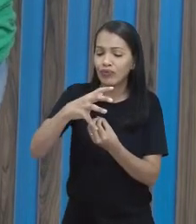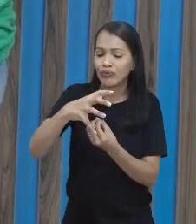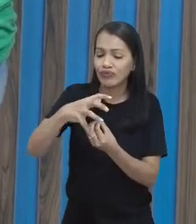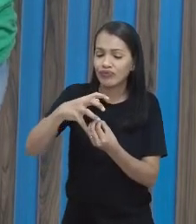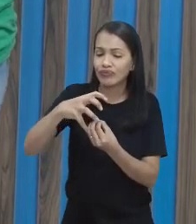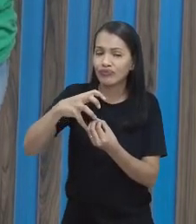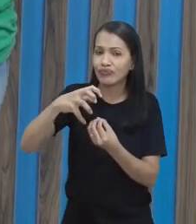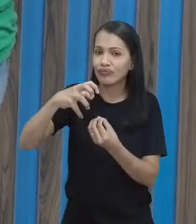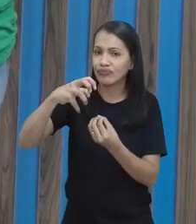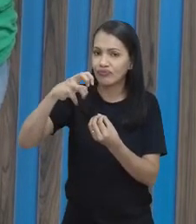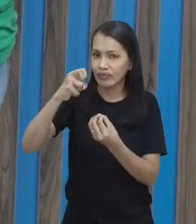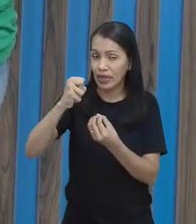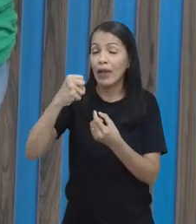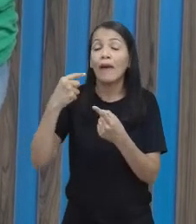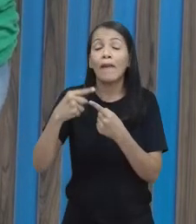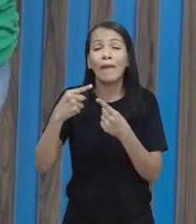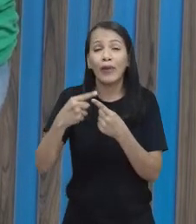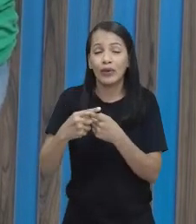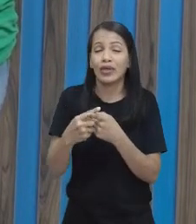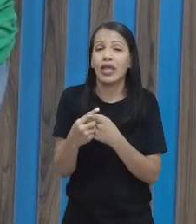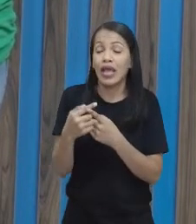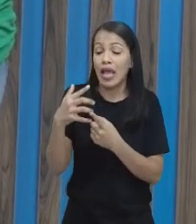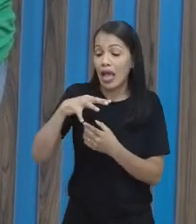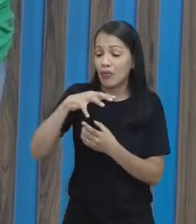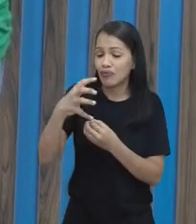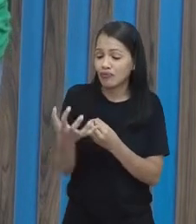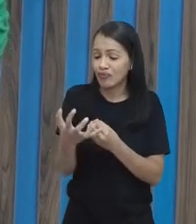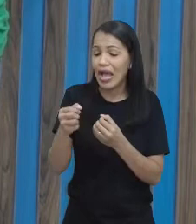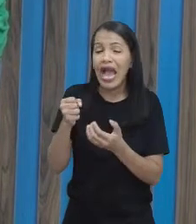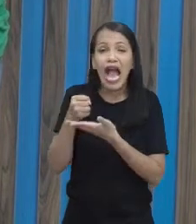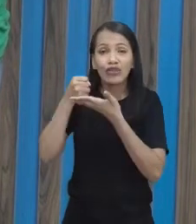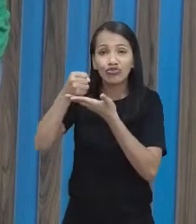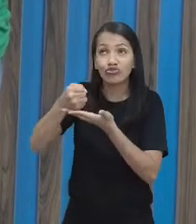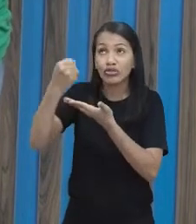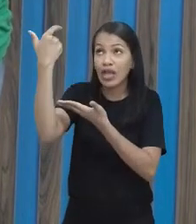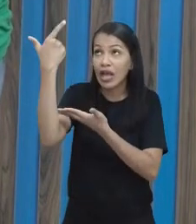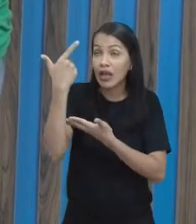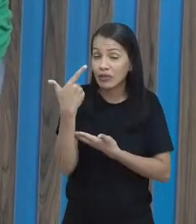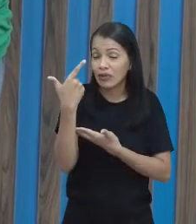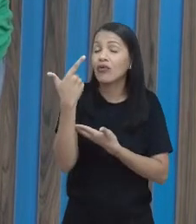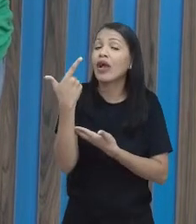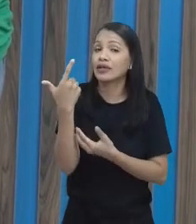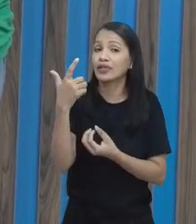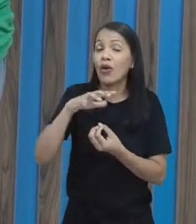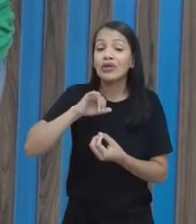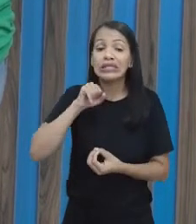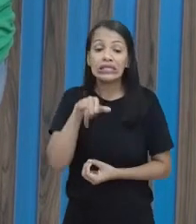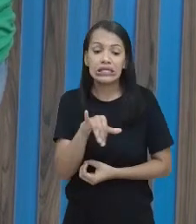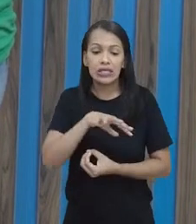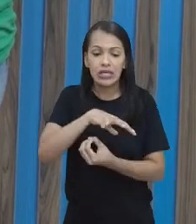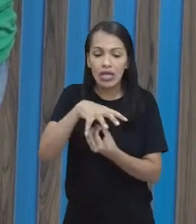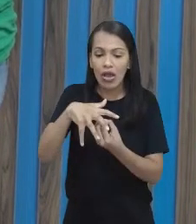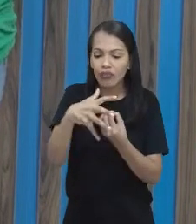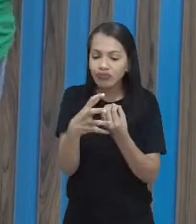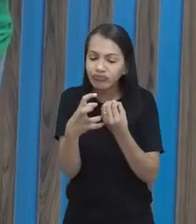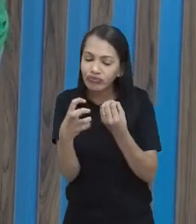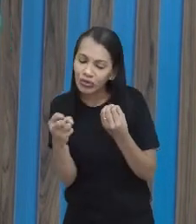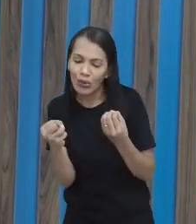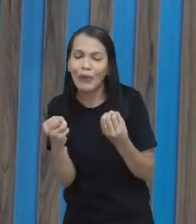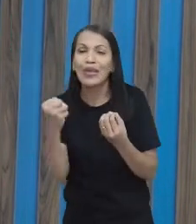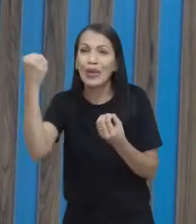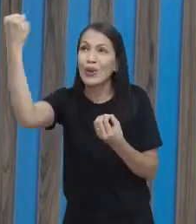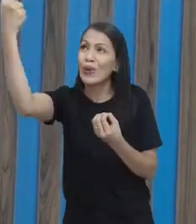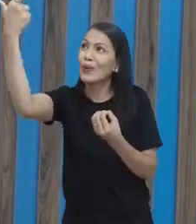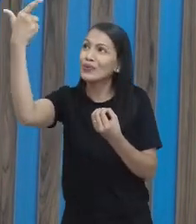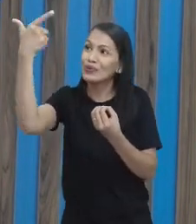Sol traz, né, para a gente, para a nossa Terra, e aí aumenta a temperatura do nosso planeta. Isso é que é complicado, tá certo? E